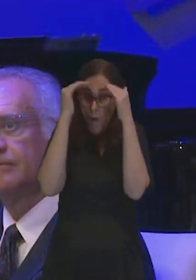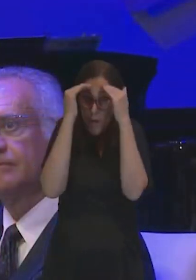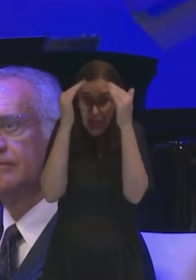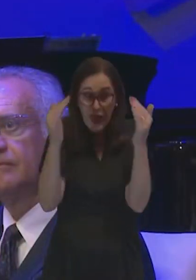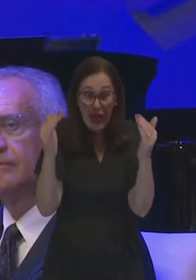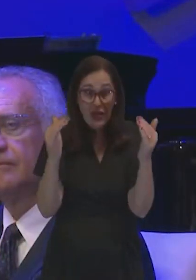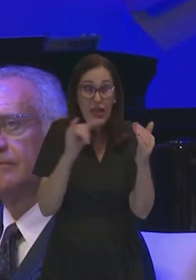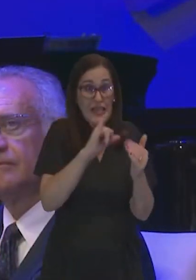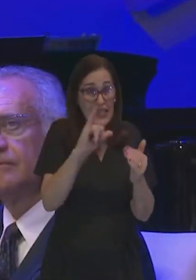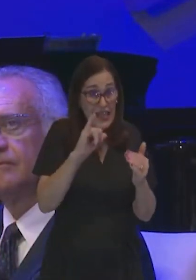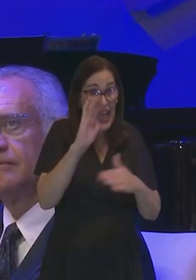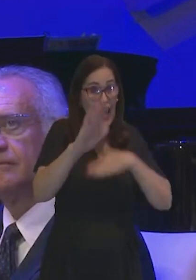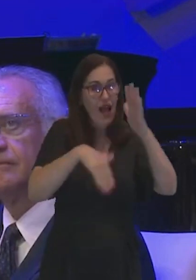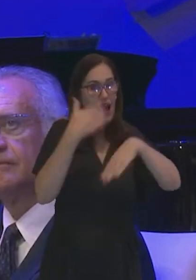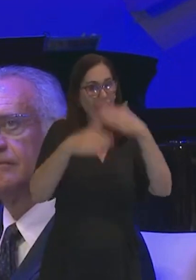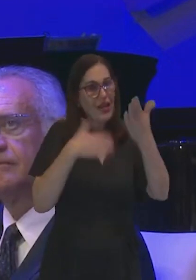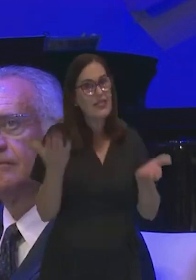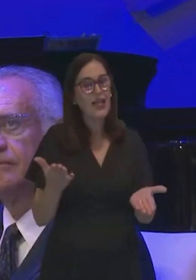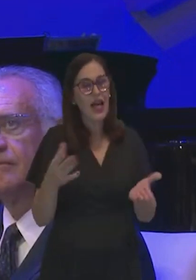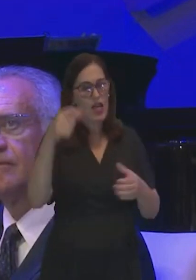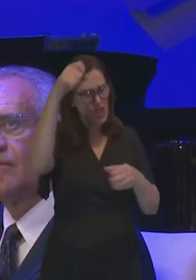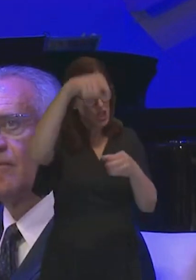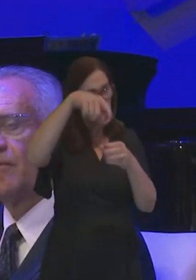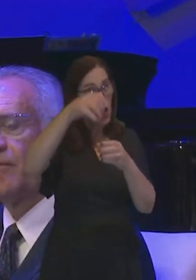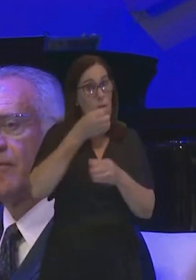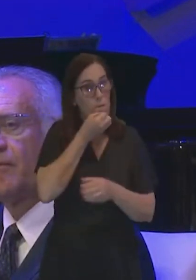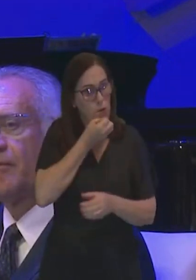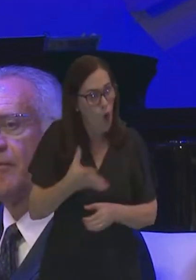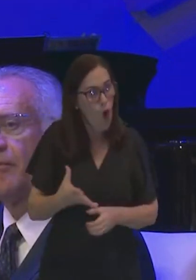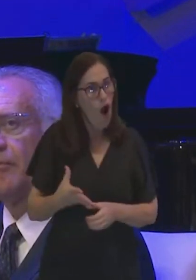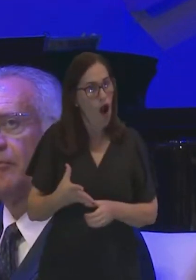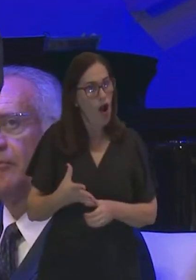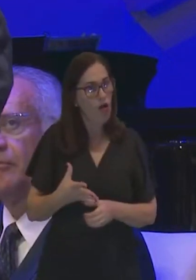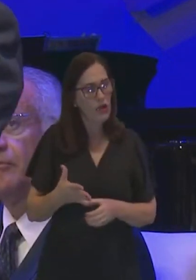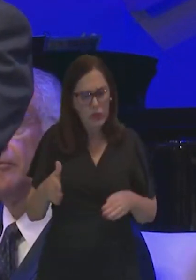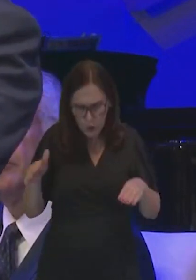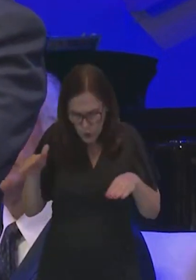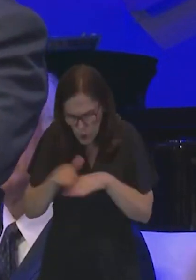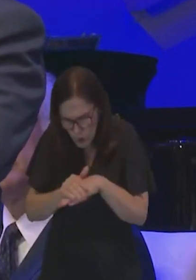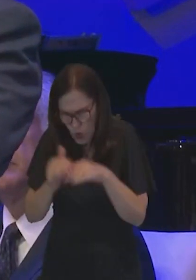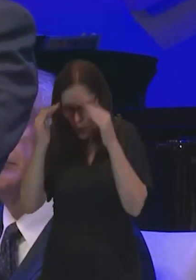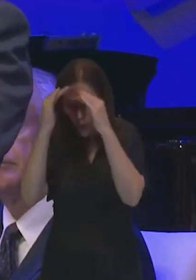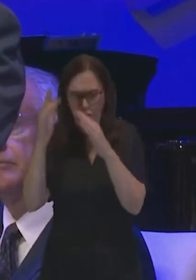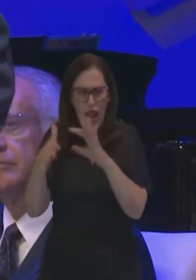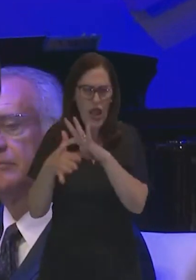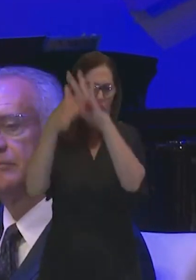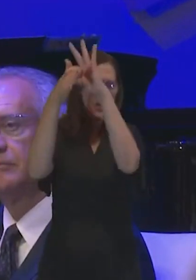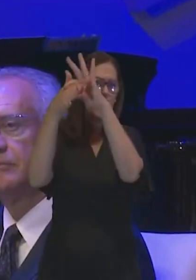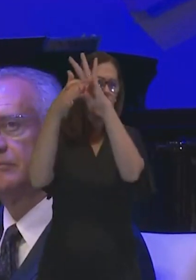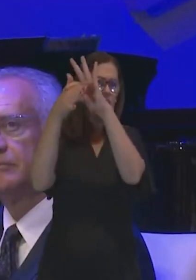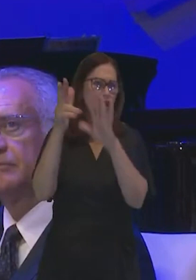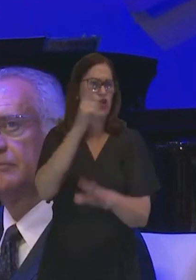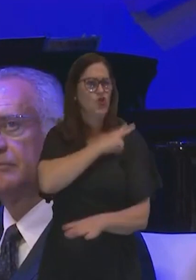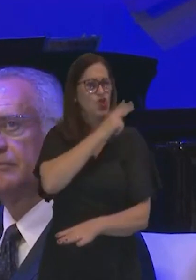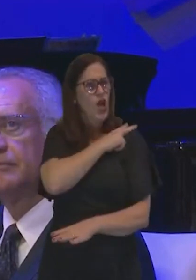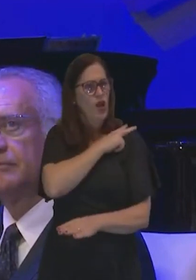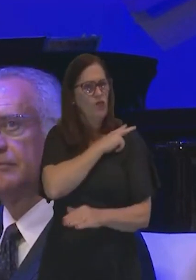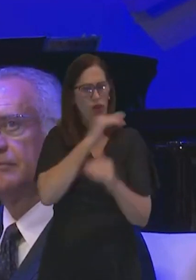querem crescer na empresa, se vocês querem semear boas sementes, se submetam à liderança, à chefia de